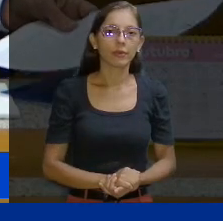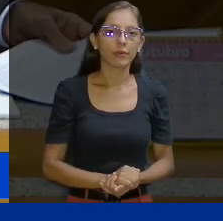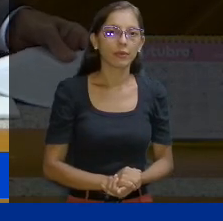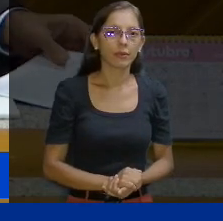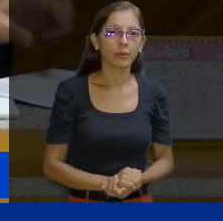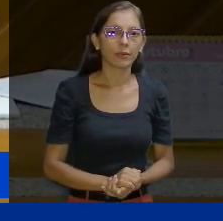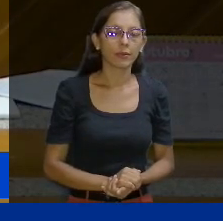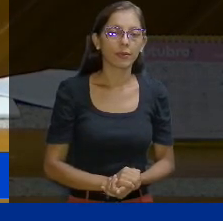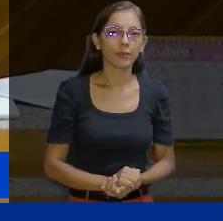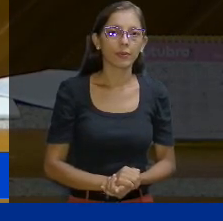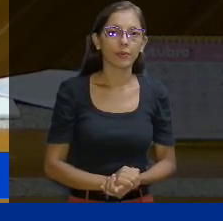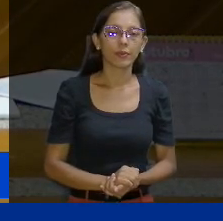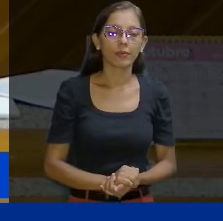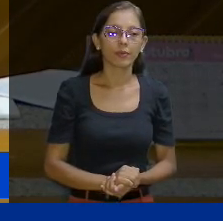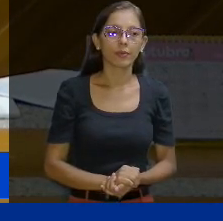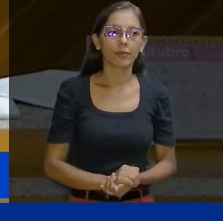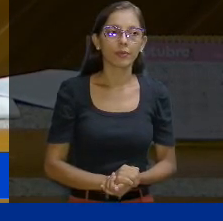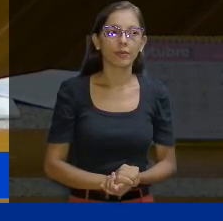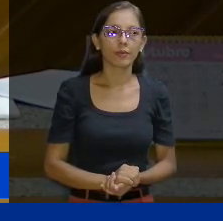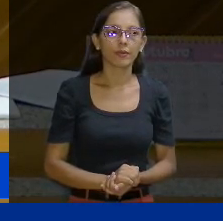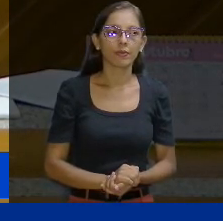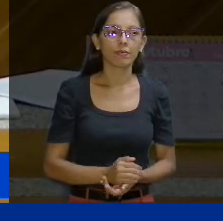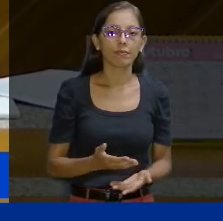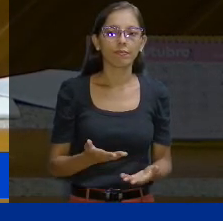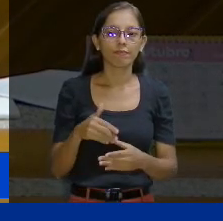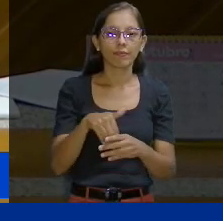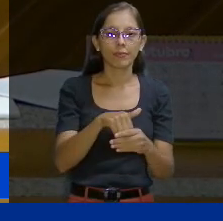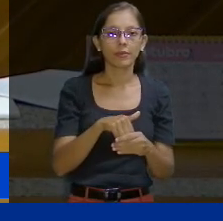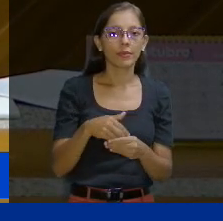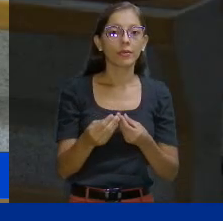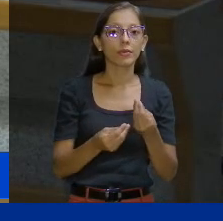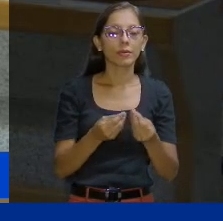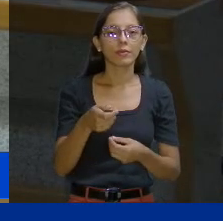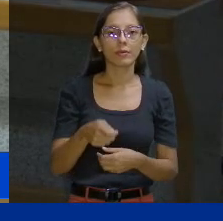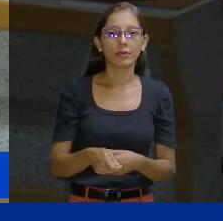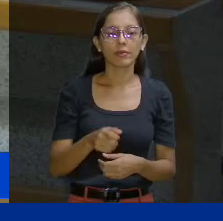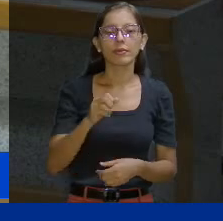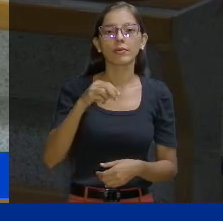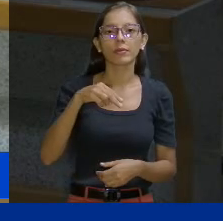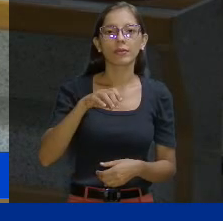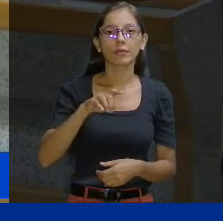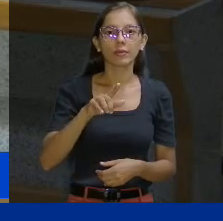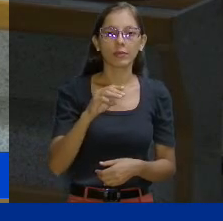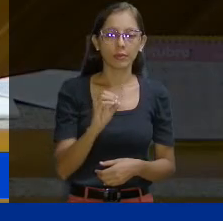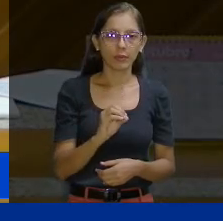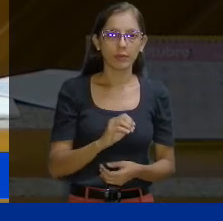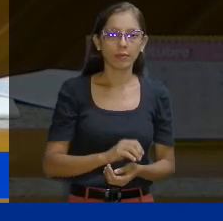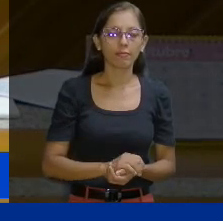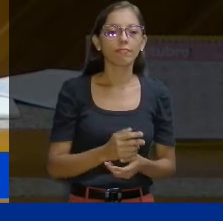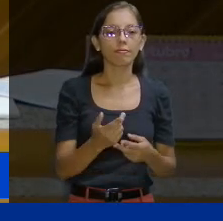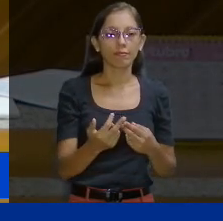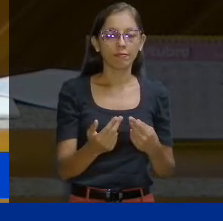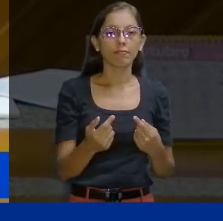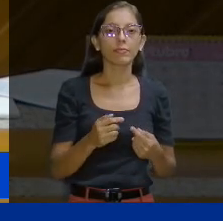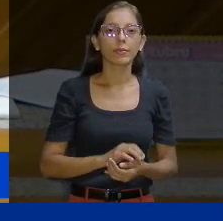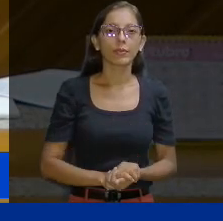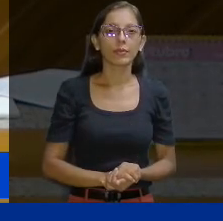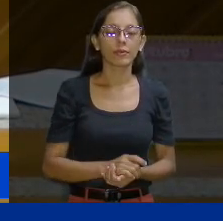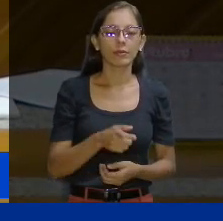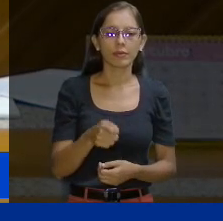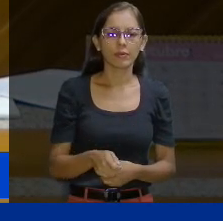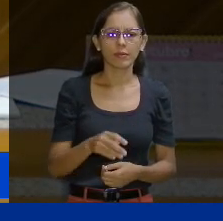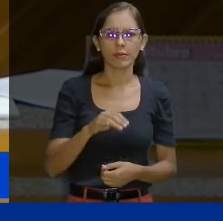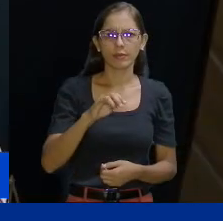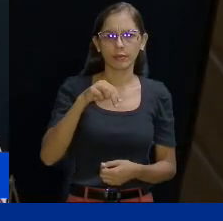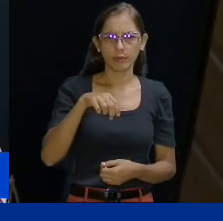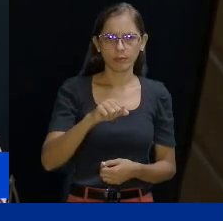Desembargador Carmo Antônio. Como vota o juiz Anselmo Gonçalves? De acordo com a proposição apresentada. Juíza Tina Souza?